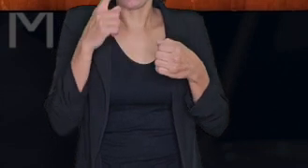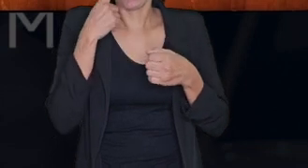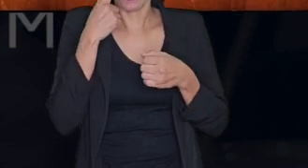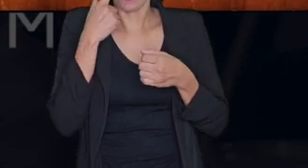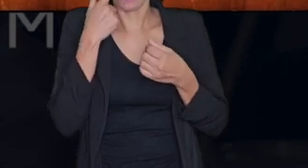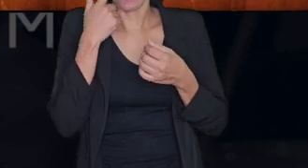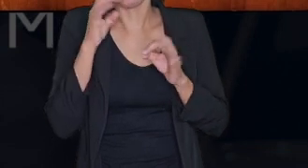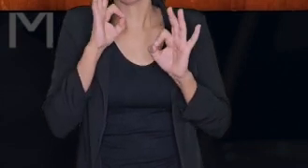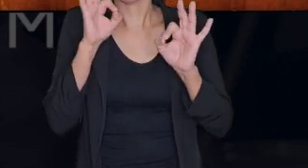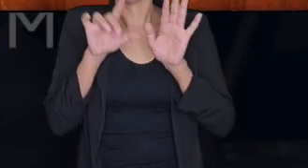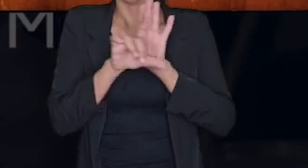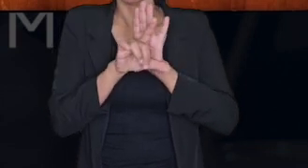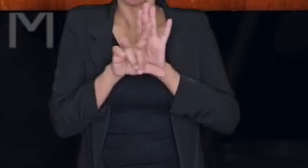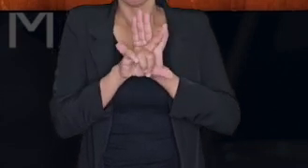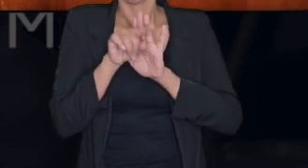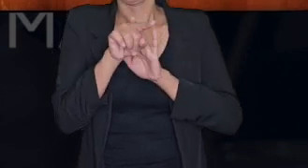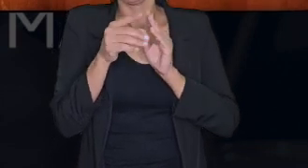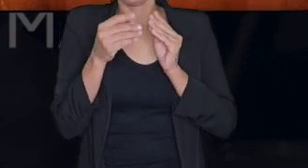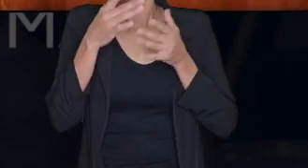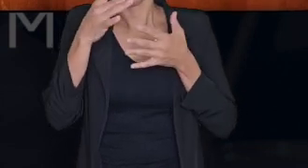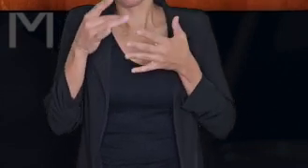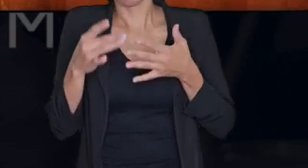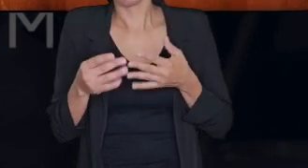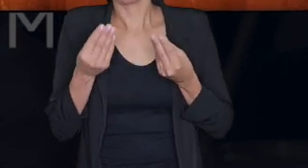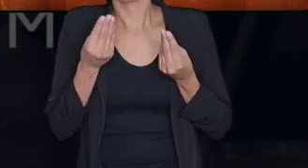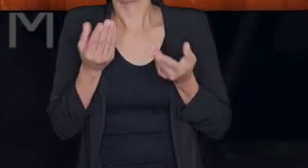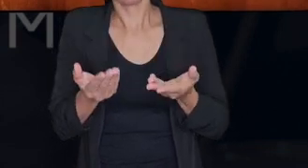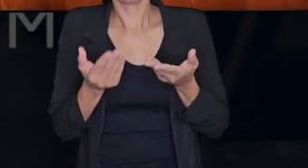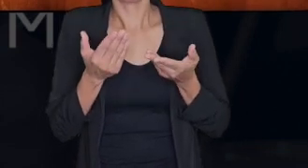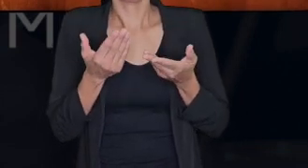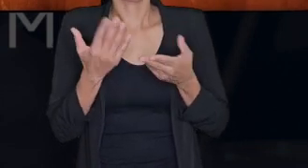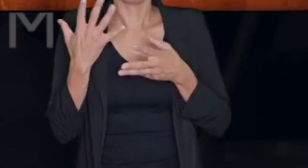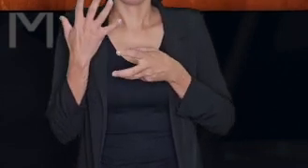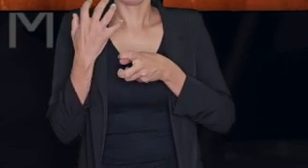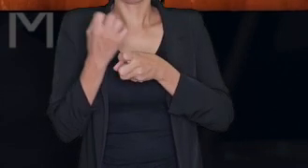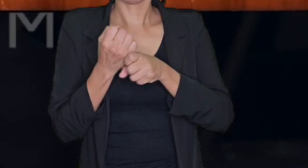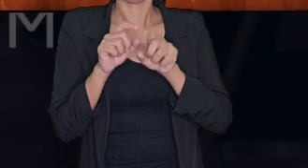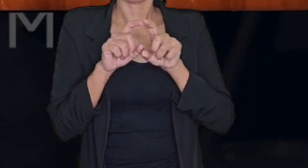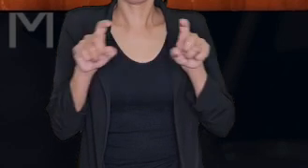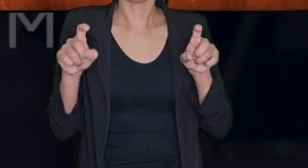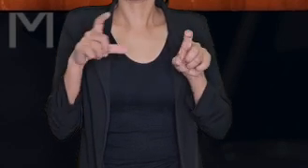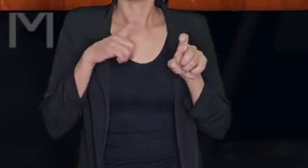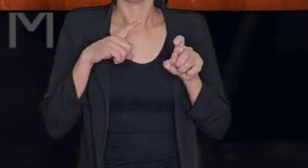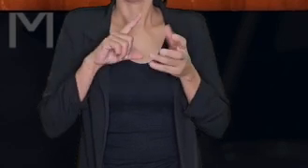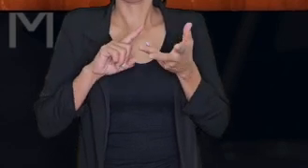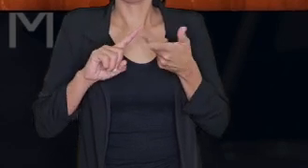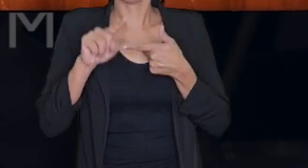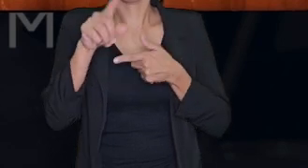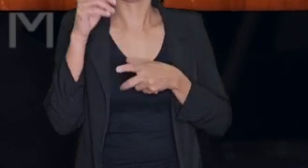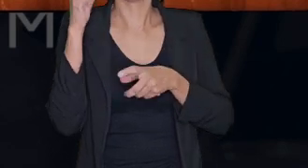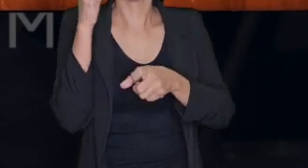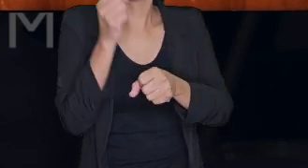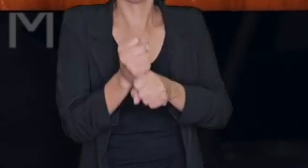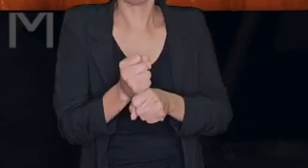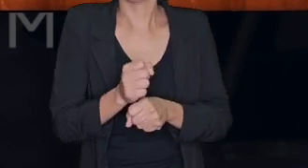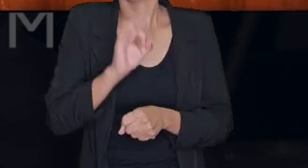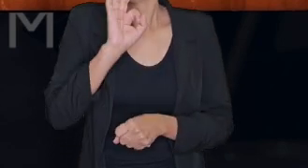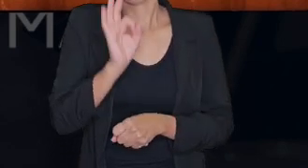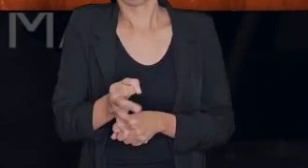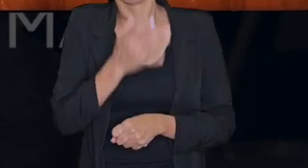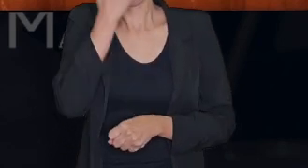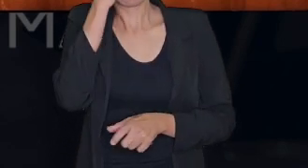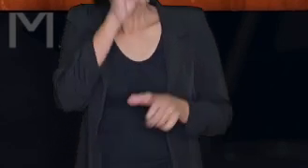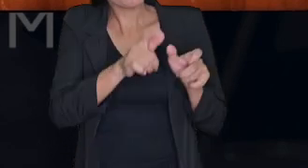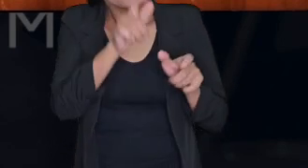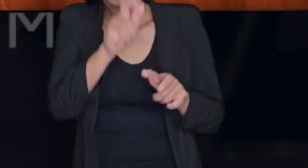aí, se vocês forem para o artigo seguinte, olha que chique a lei. Ela traz uma fórmula matemática aqui